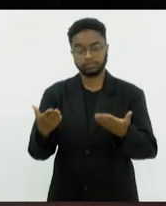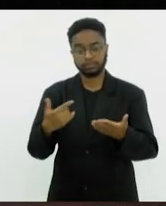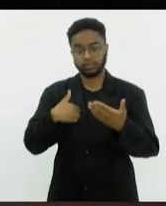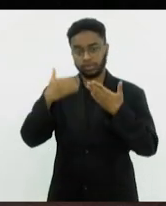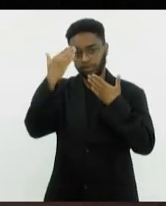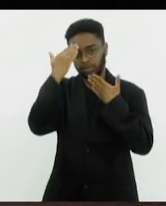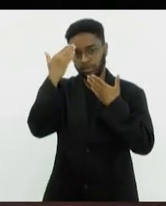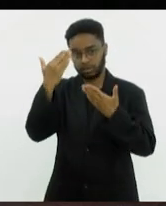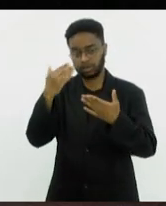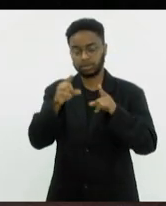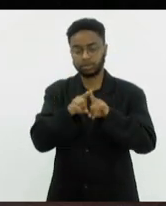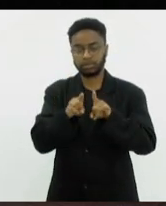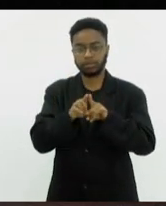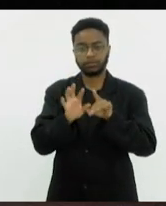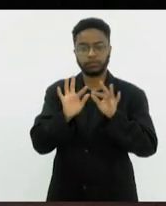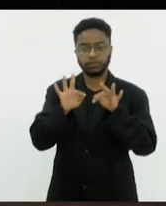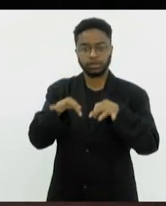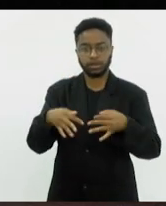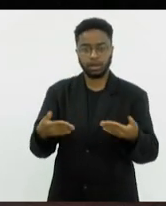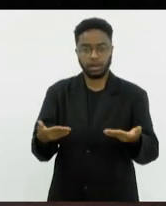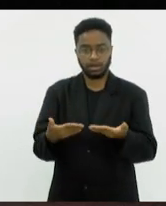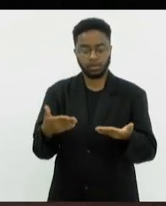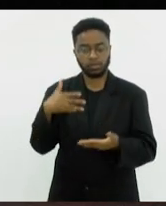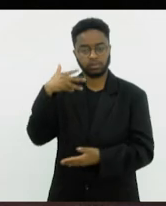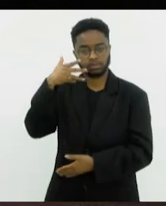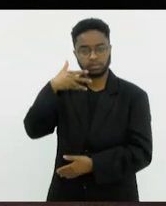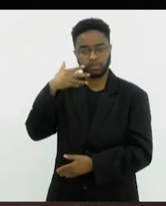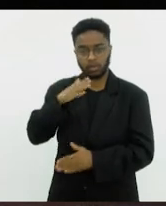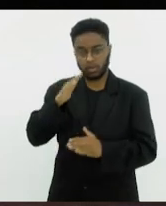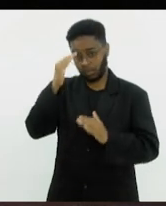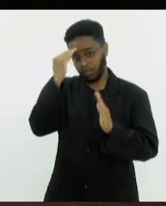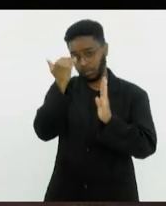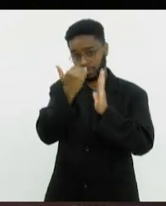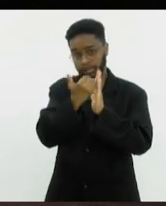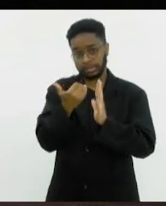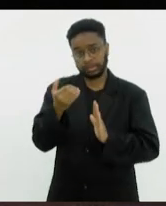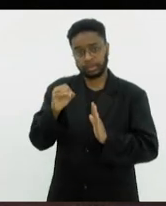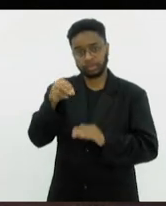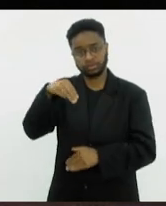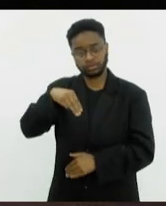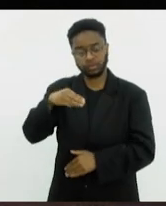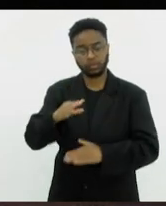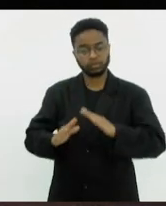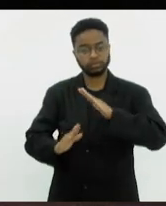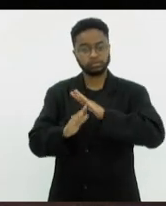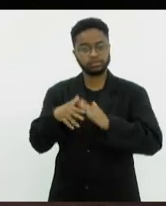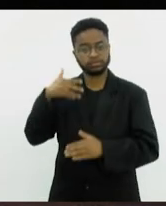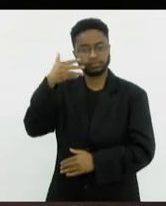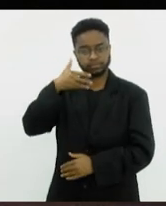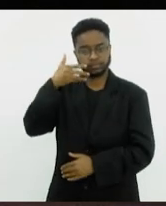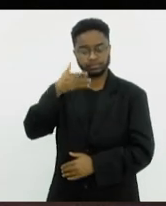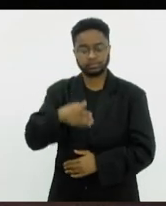e termino, senhor presidente, para cumprir os meus 10 minutos de tempo regulamentar.